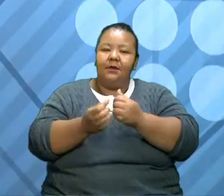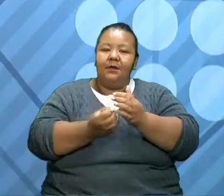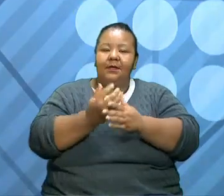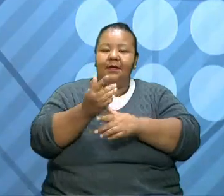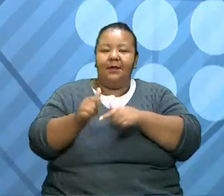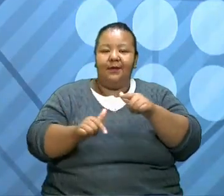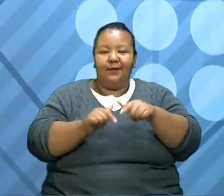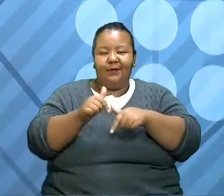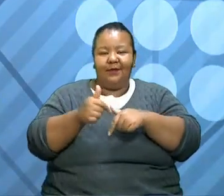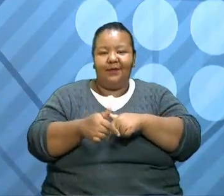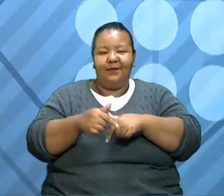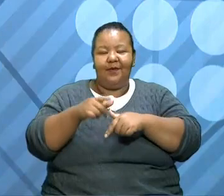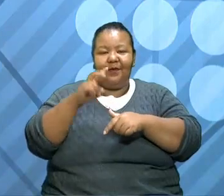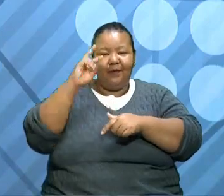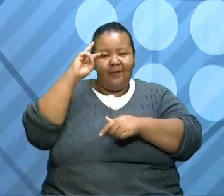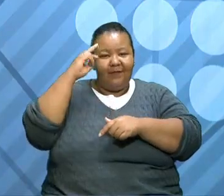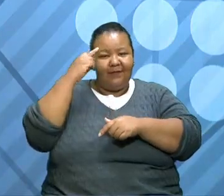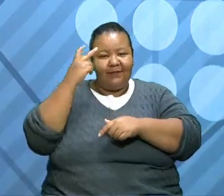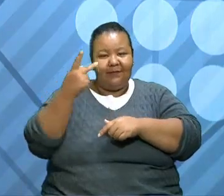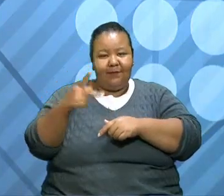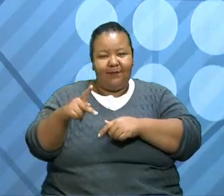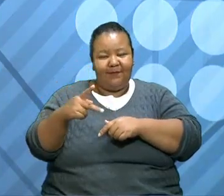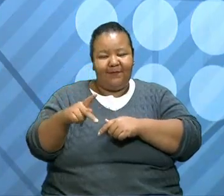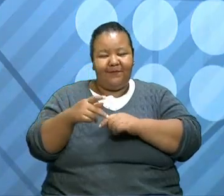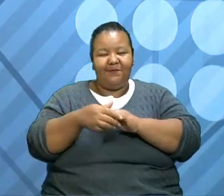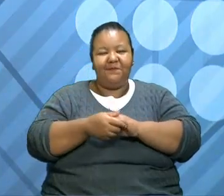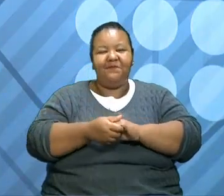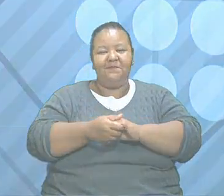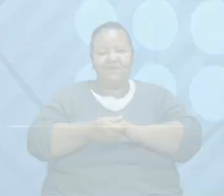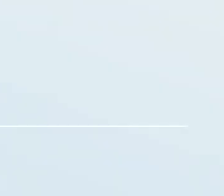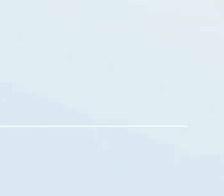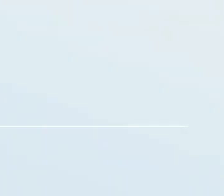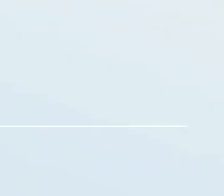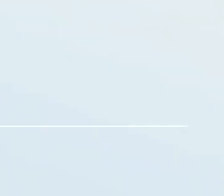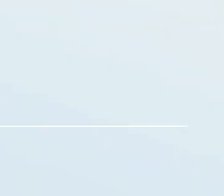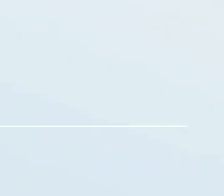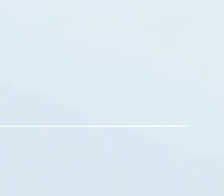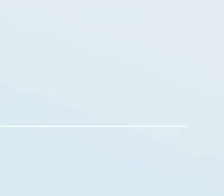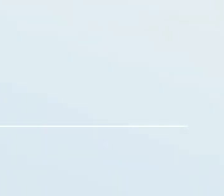um trabalho flexível para a Module.